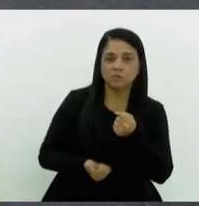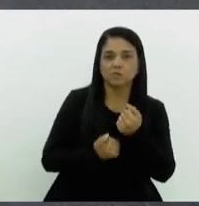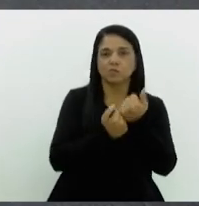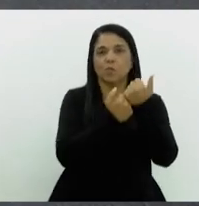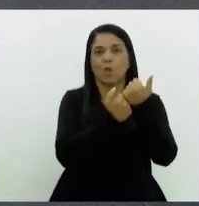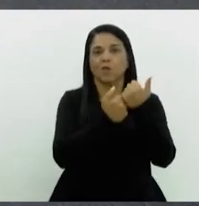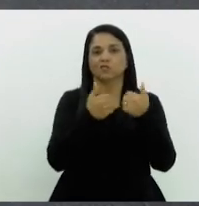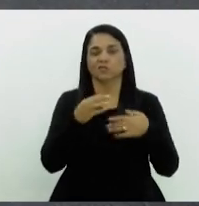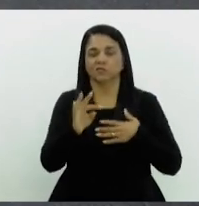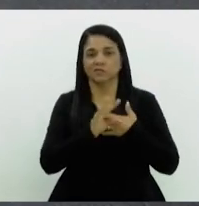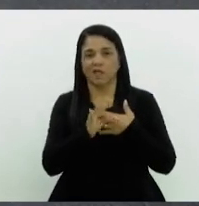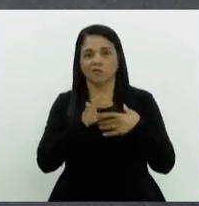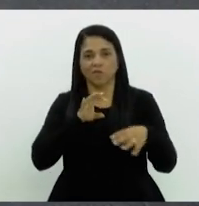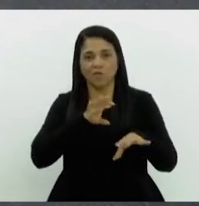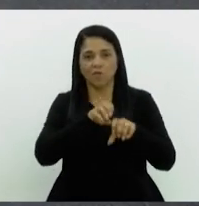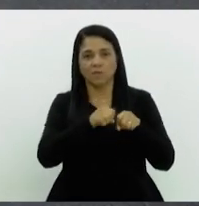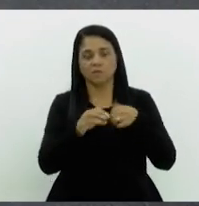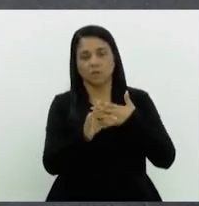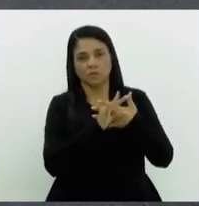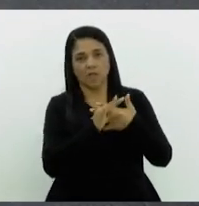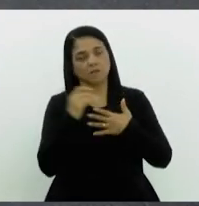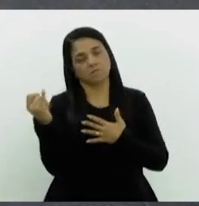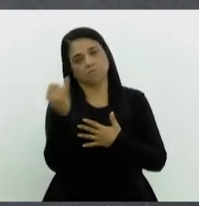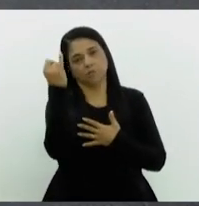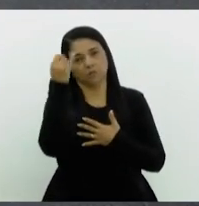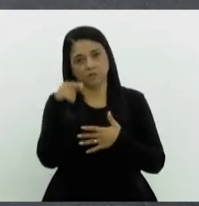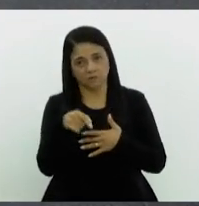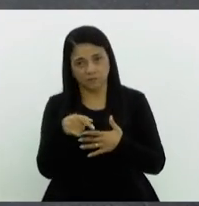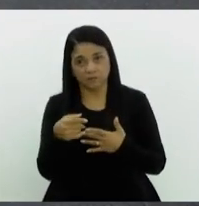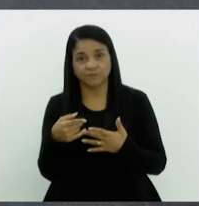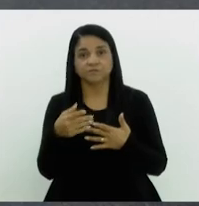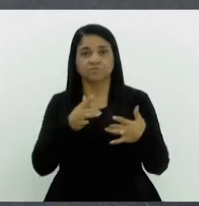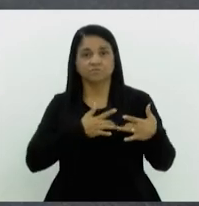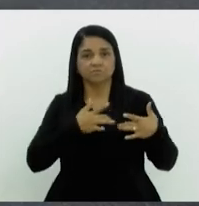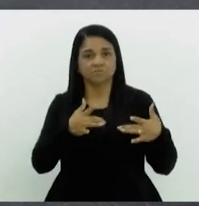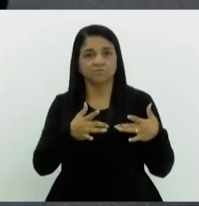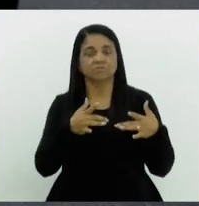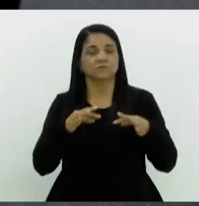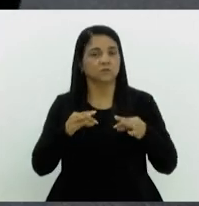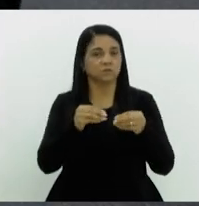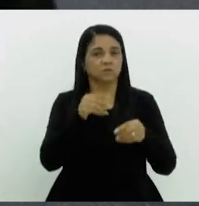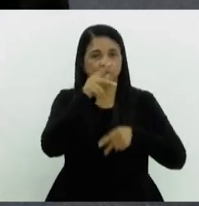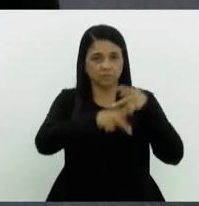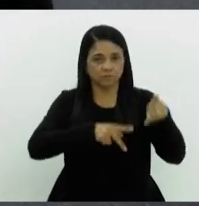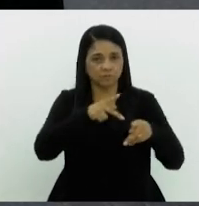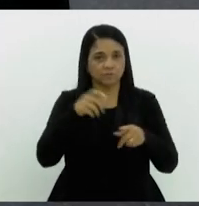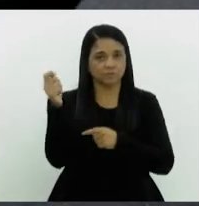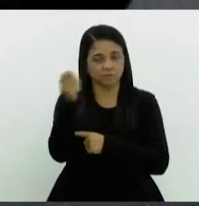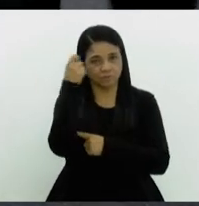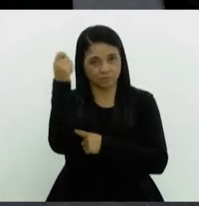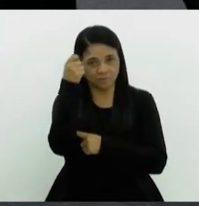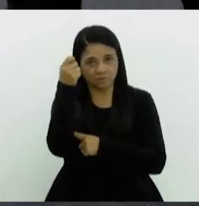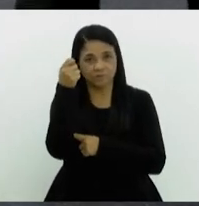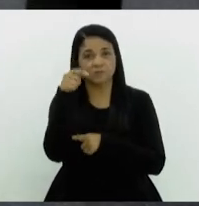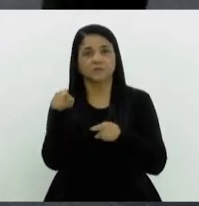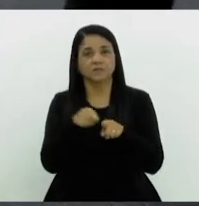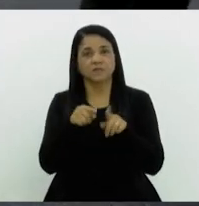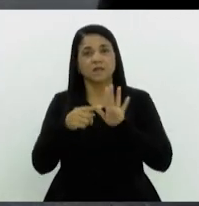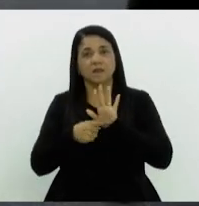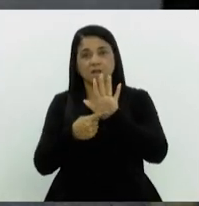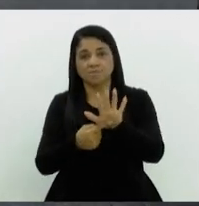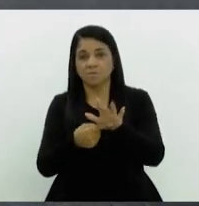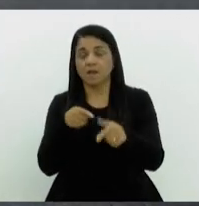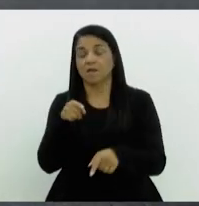de formação técnica, é fundamental. Então, aqui quero me solidarizar com todo o povo do Rio Grande do Sul e lembrar que